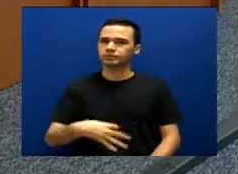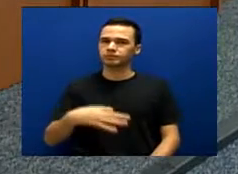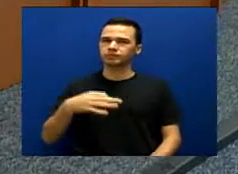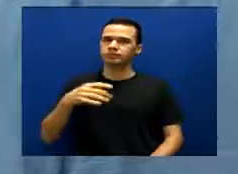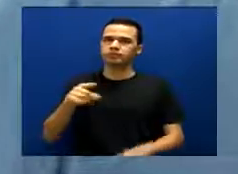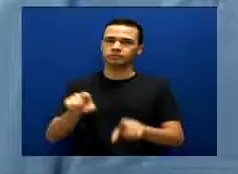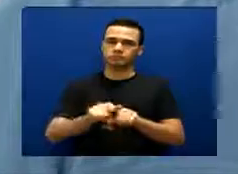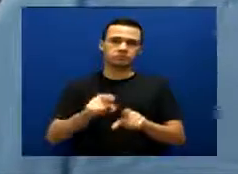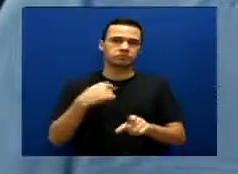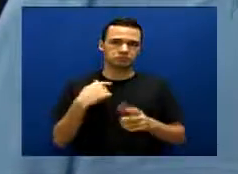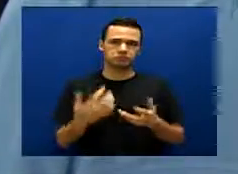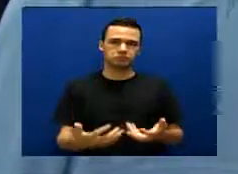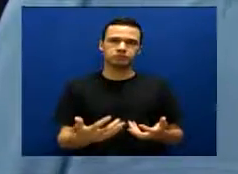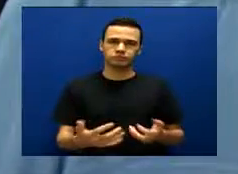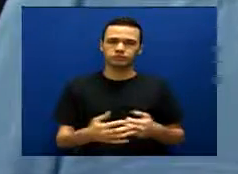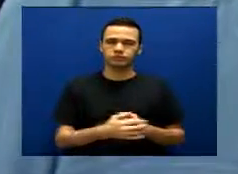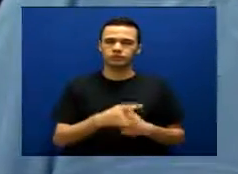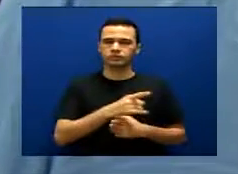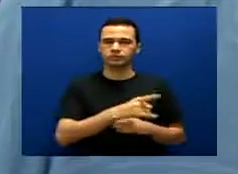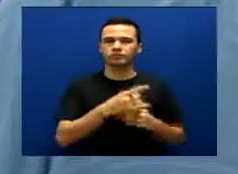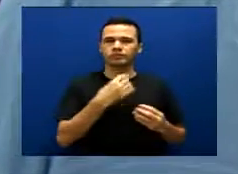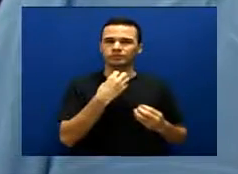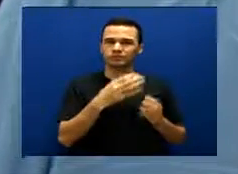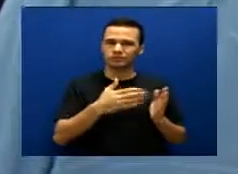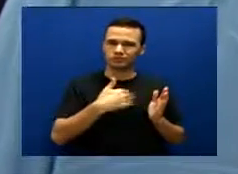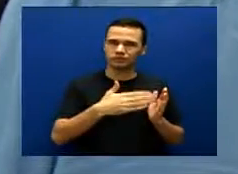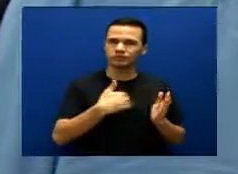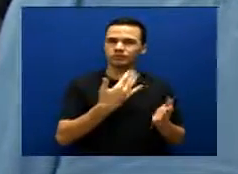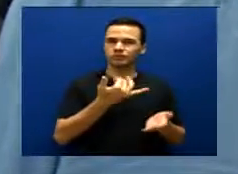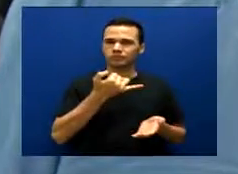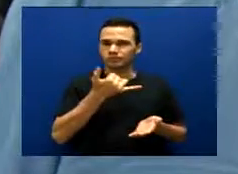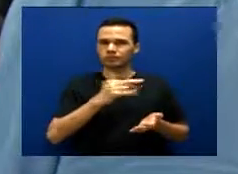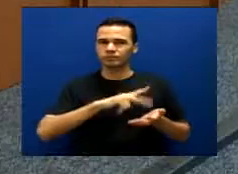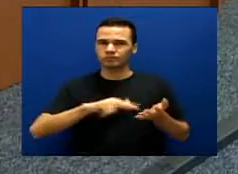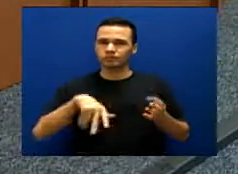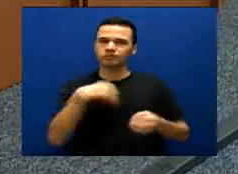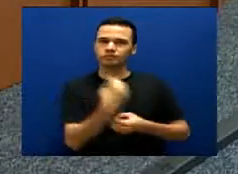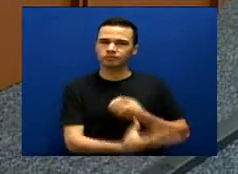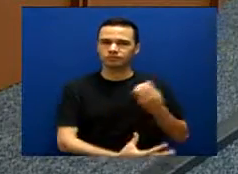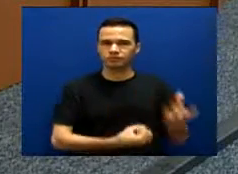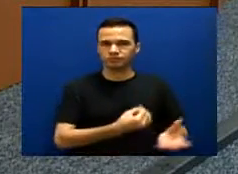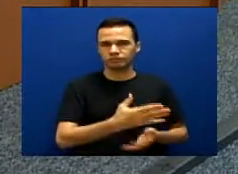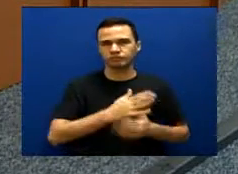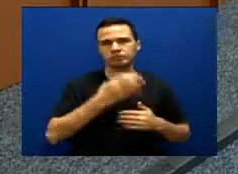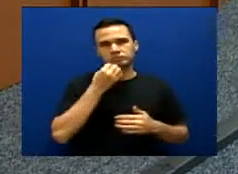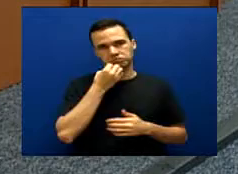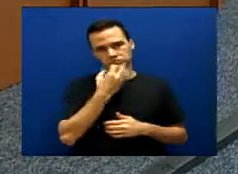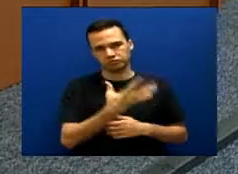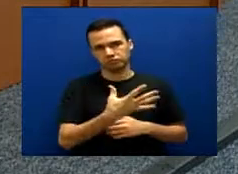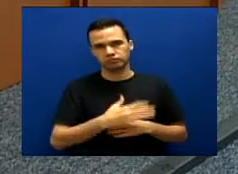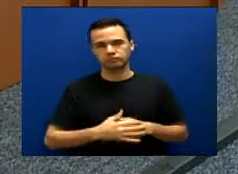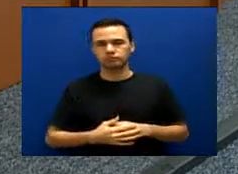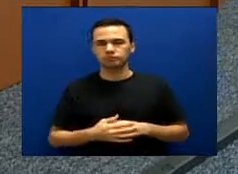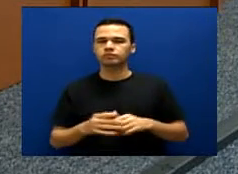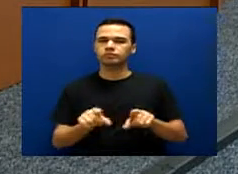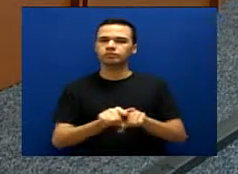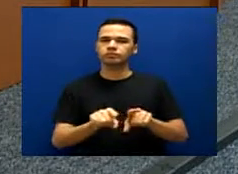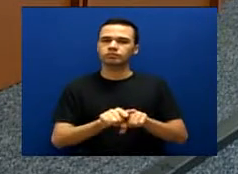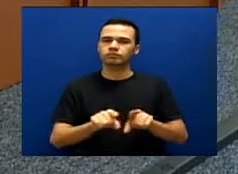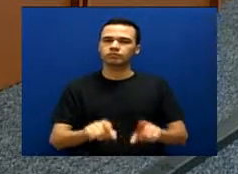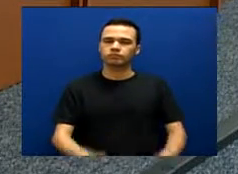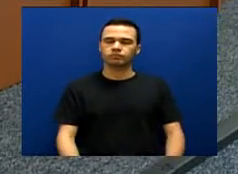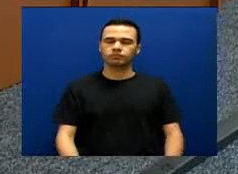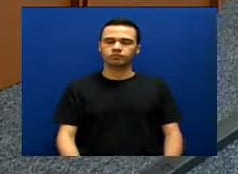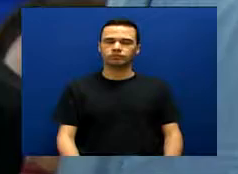espera também, eu também, que o material seja de qualidade. Recebemos aqui, se os vereadores concordarem, só na questão